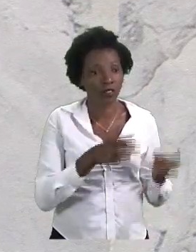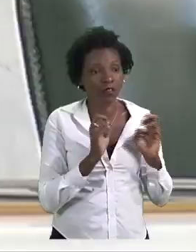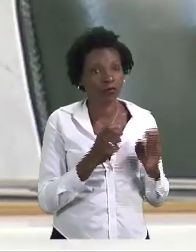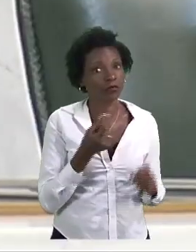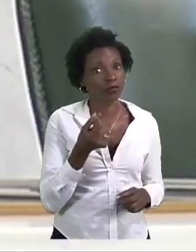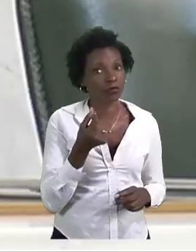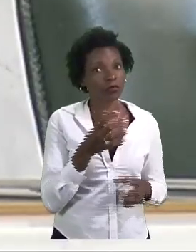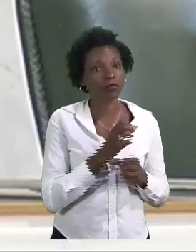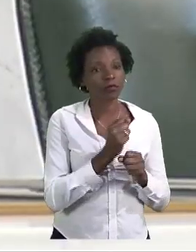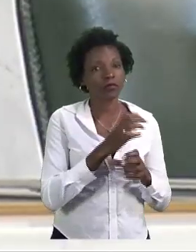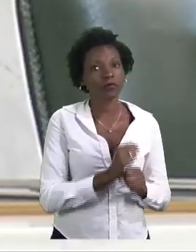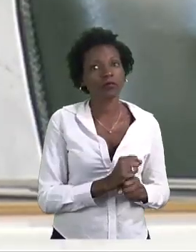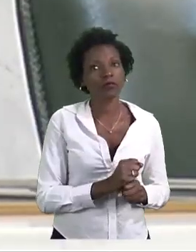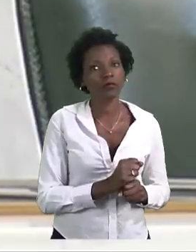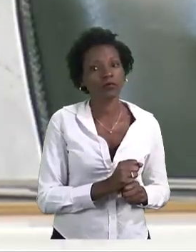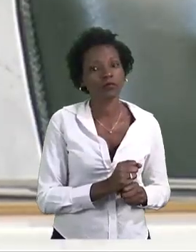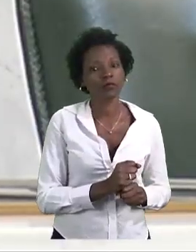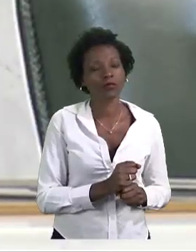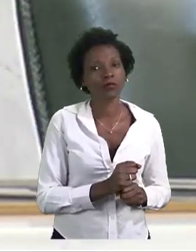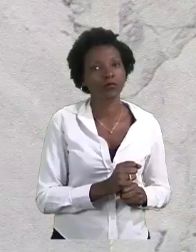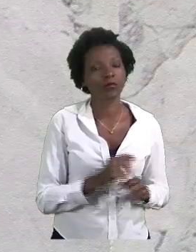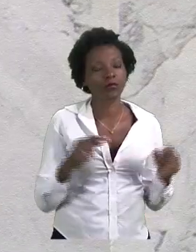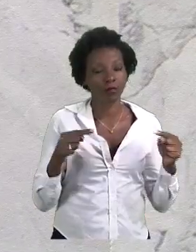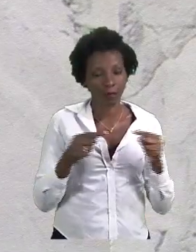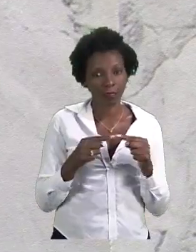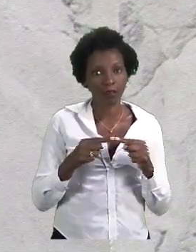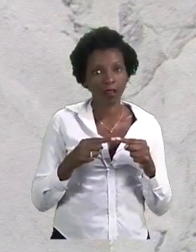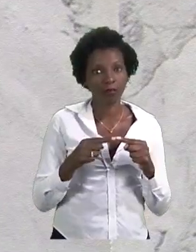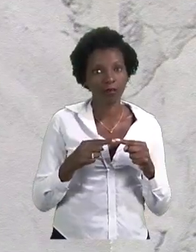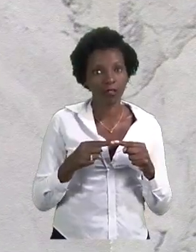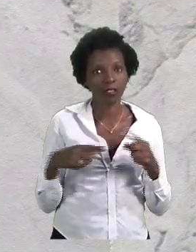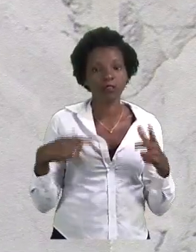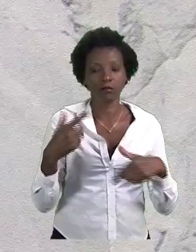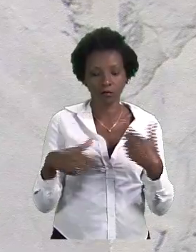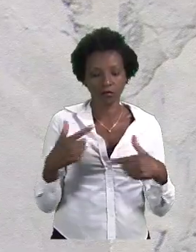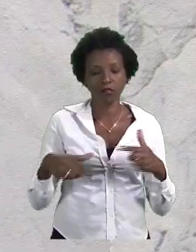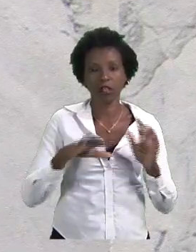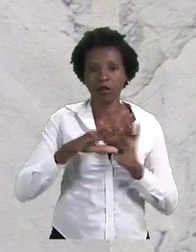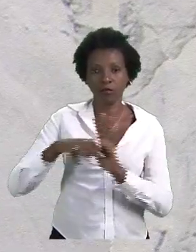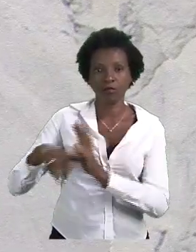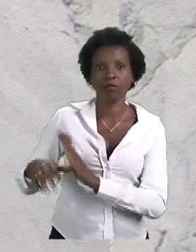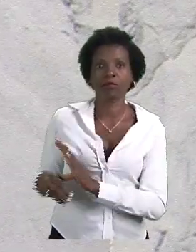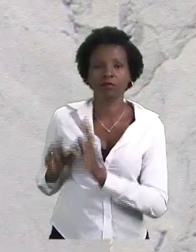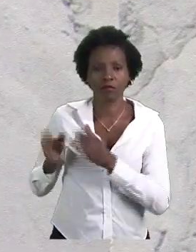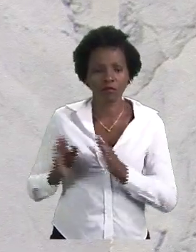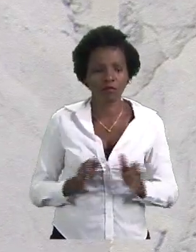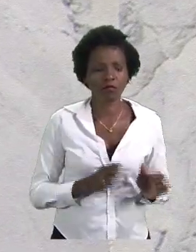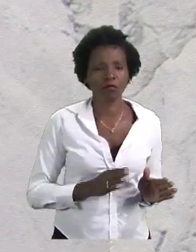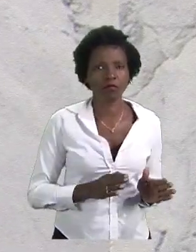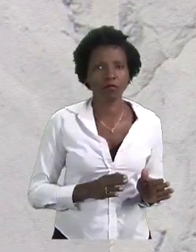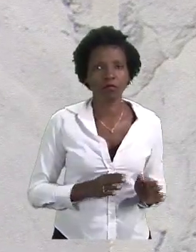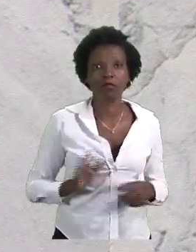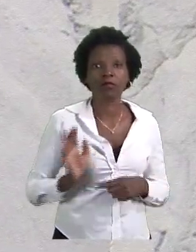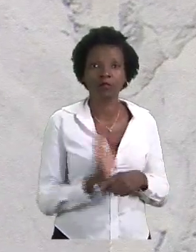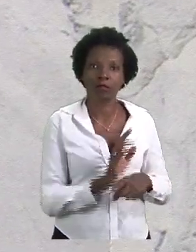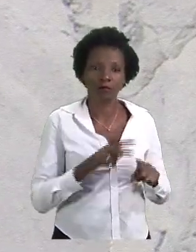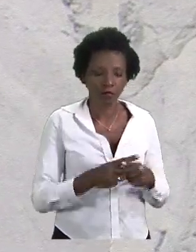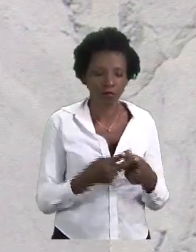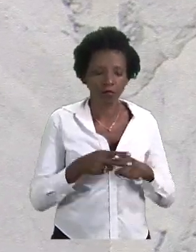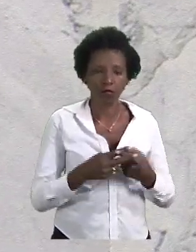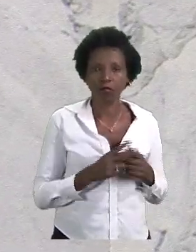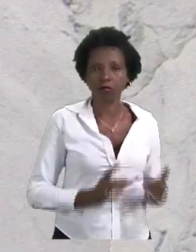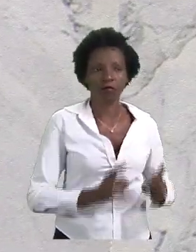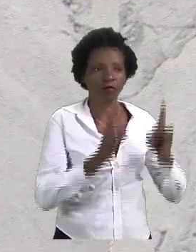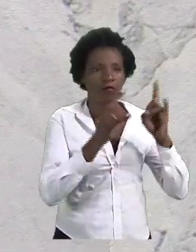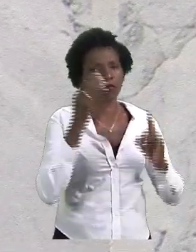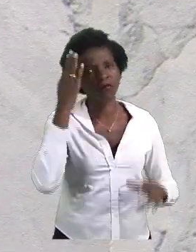falando. É uma formação de quadrilha, é um crime organizado. Para a manutenção e segurança do prédio, nós sabemos que o dinheiro